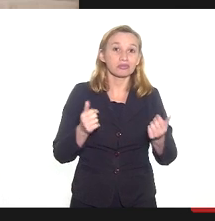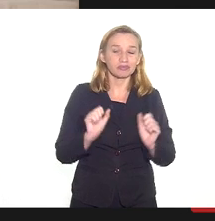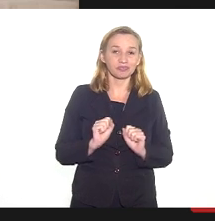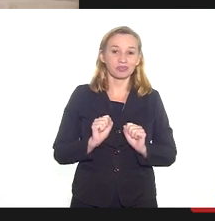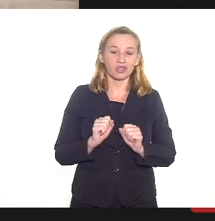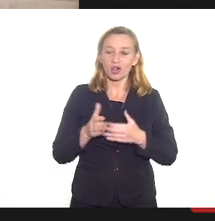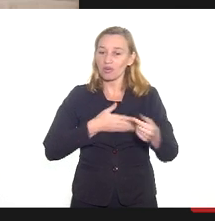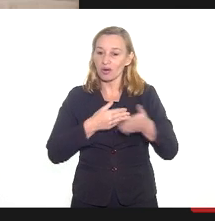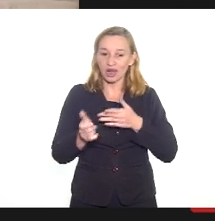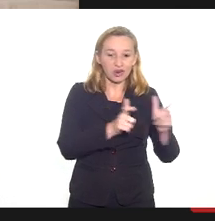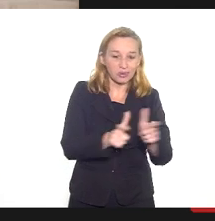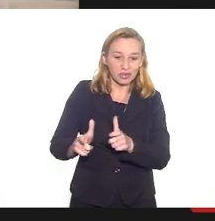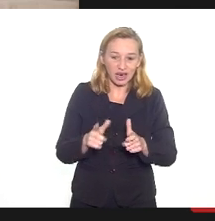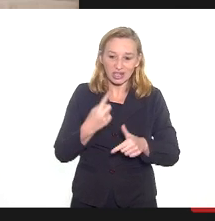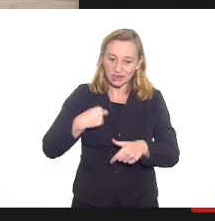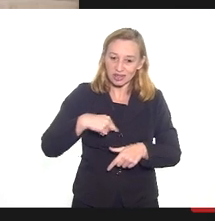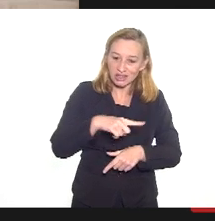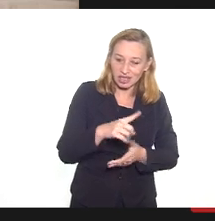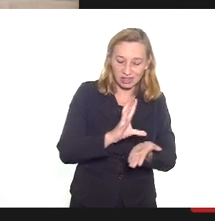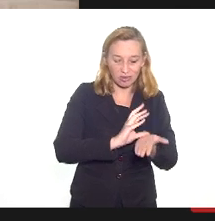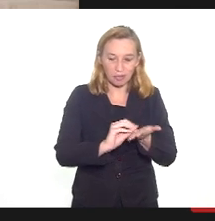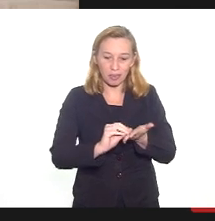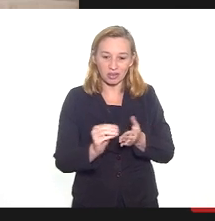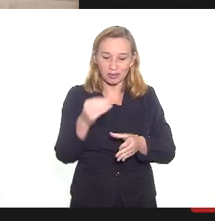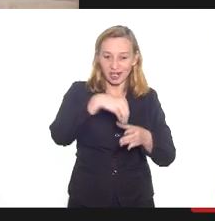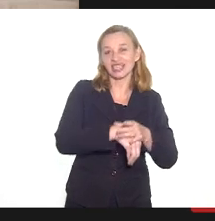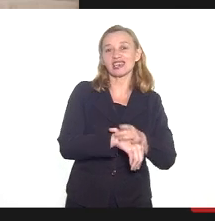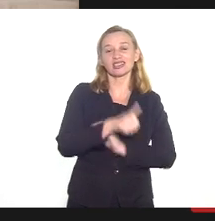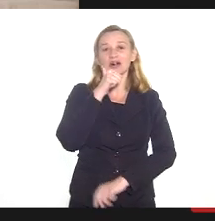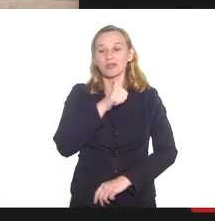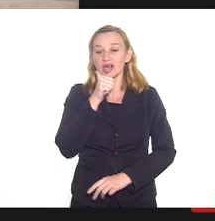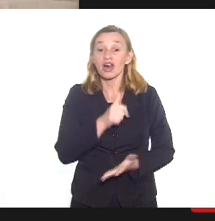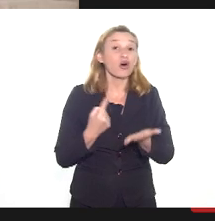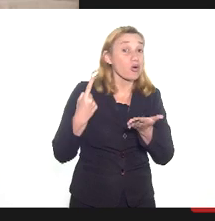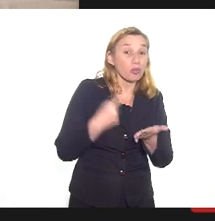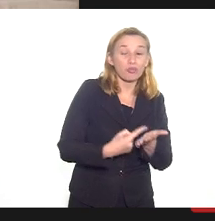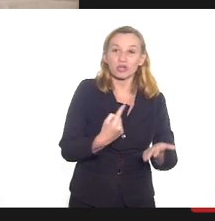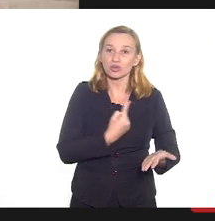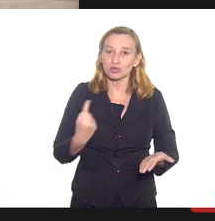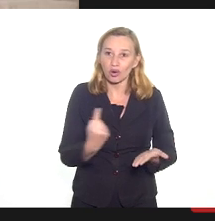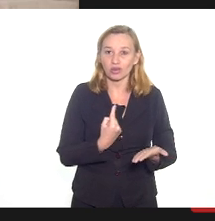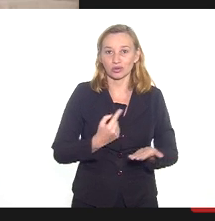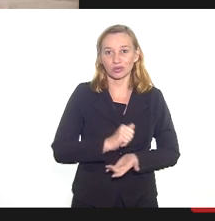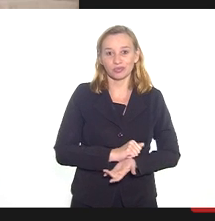a gente vai trazer a pauta da mulher para dentro. Não tem jeito, isso é um compromisso nosso,